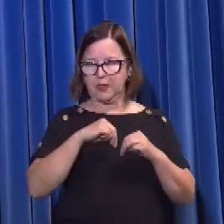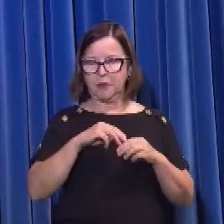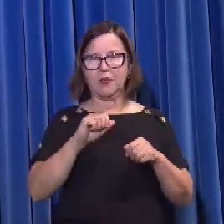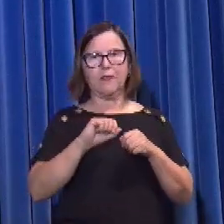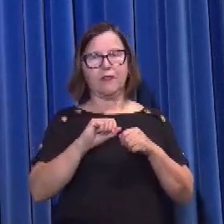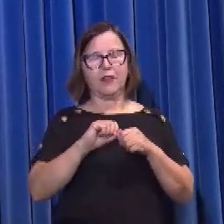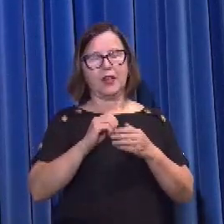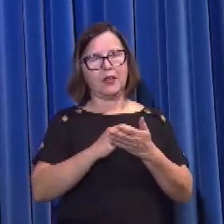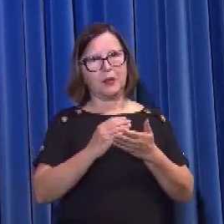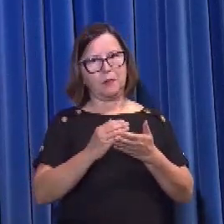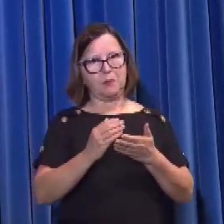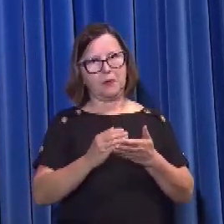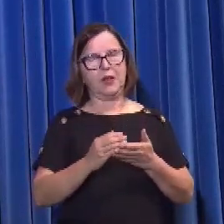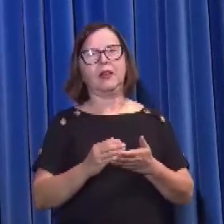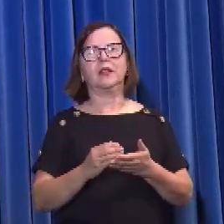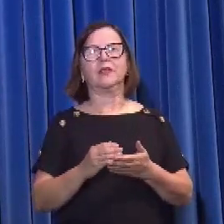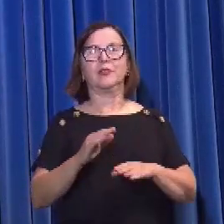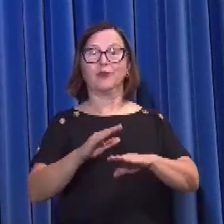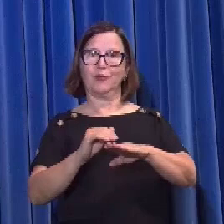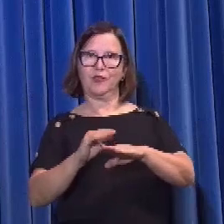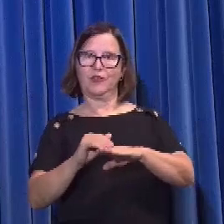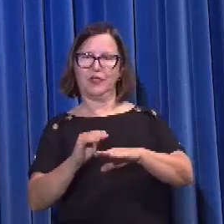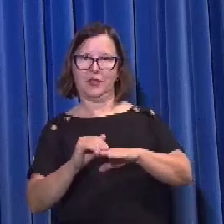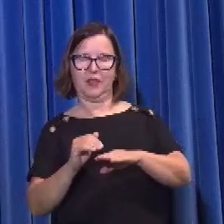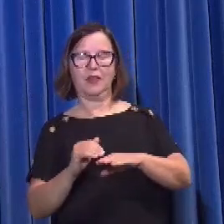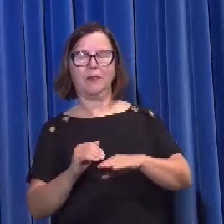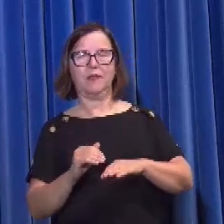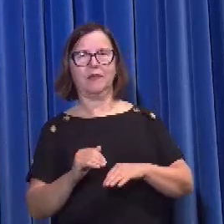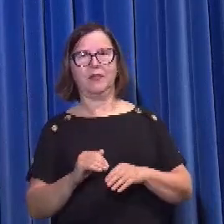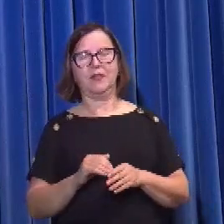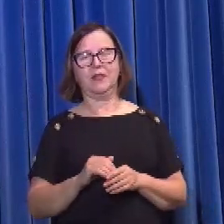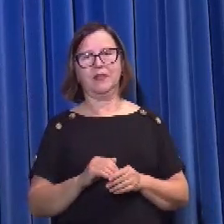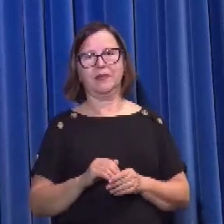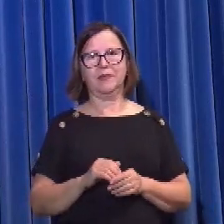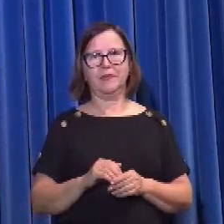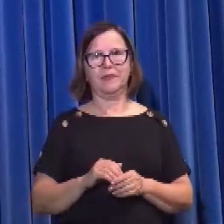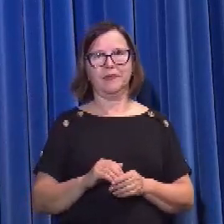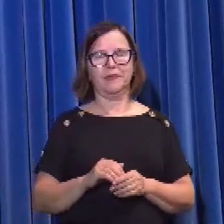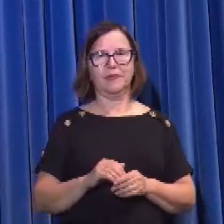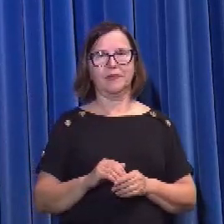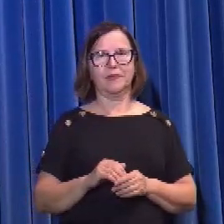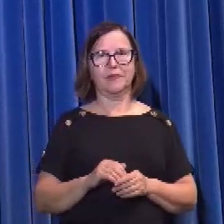ensina a aceitar a injúria, amar o inimigo e a deixar o resto nas mãos de Deus.